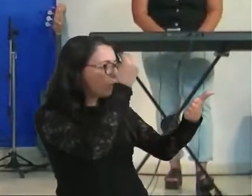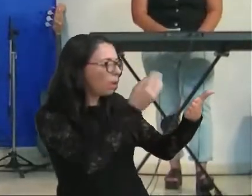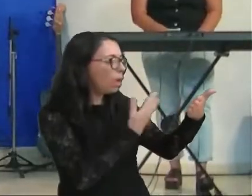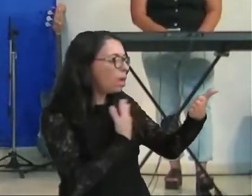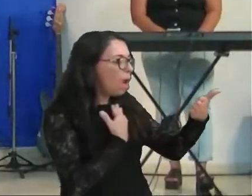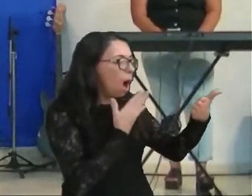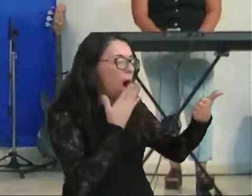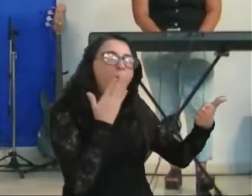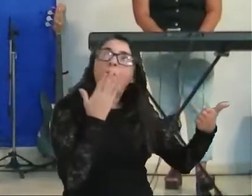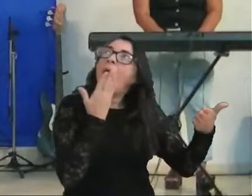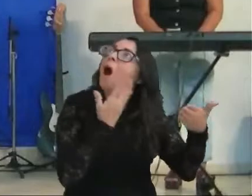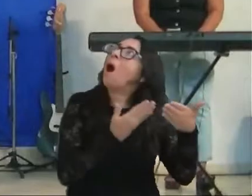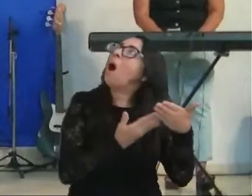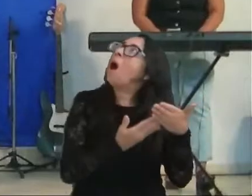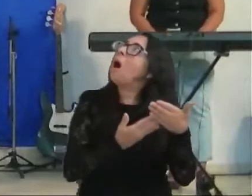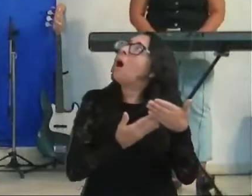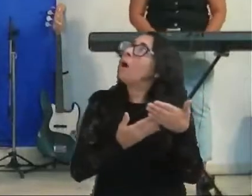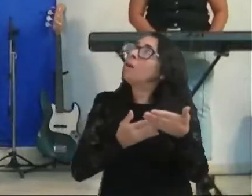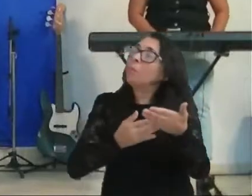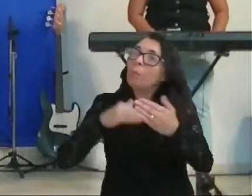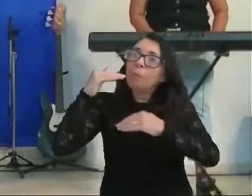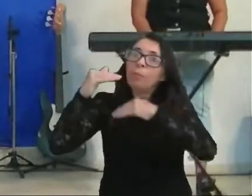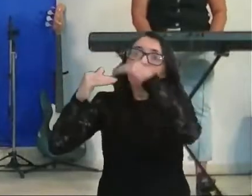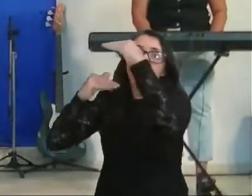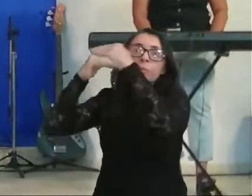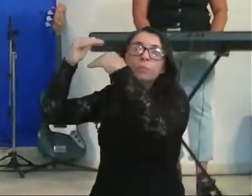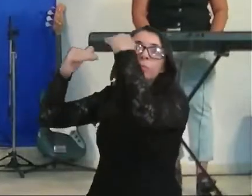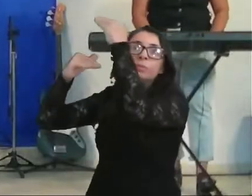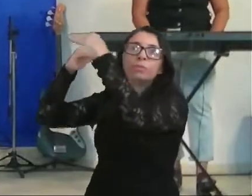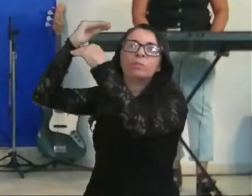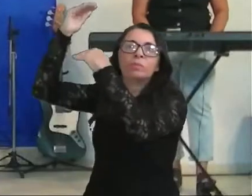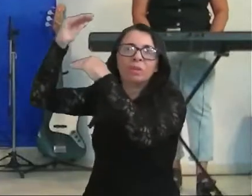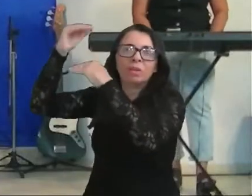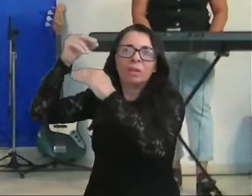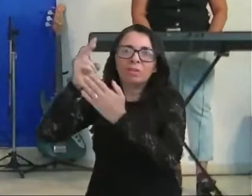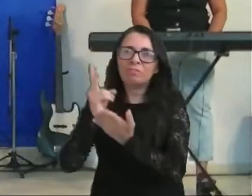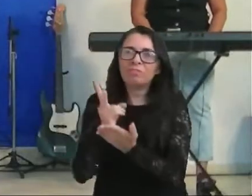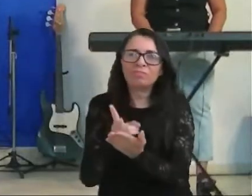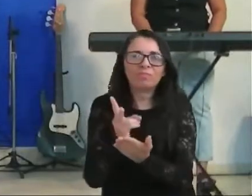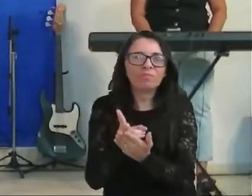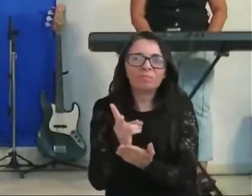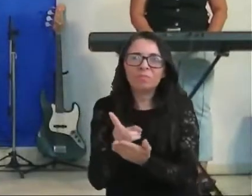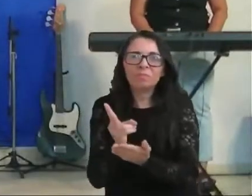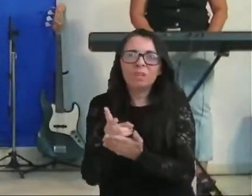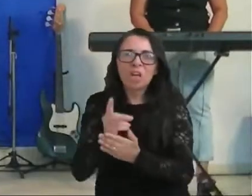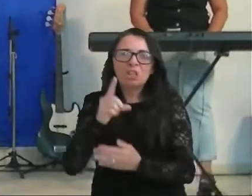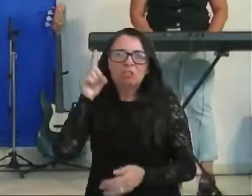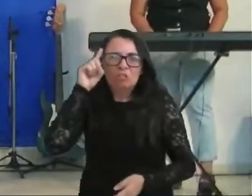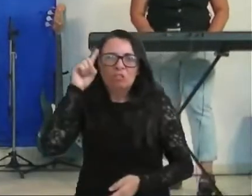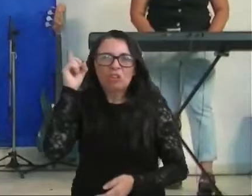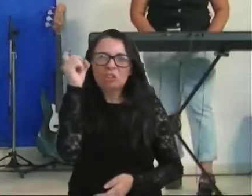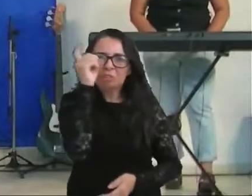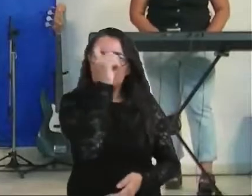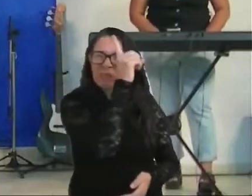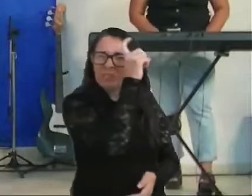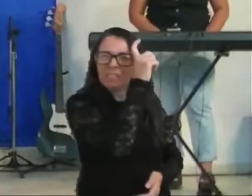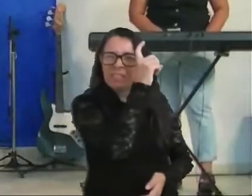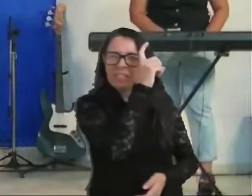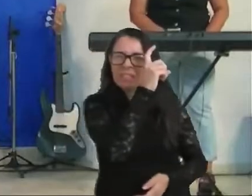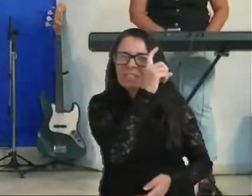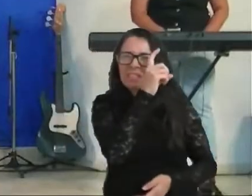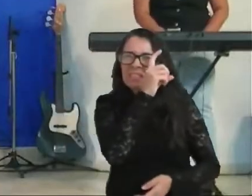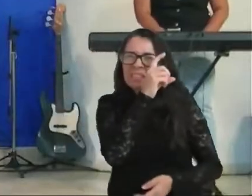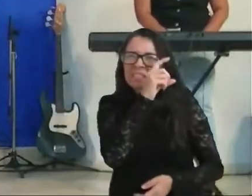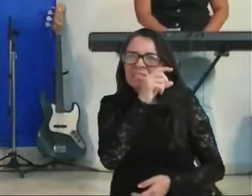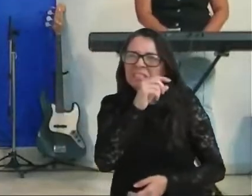e mares que atravesso me levam pra